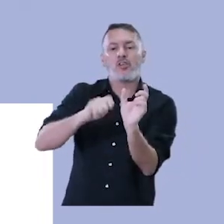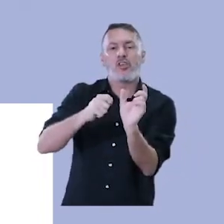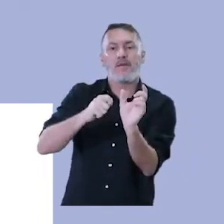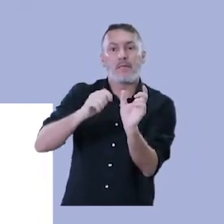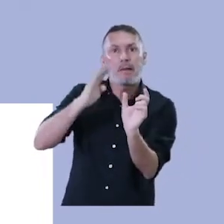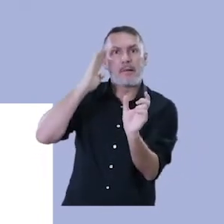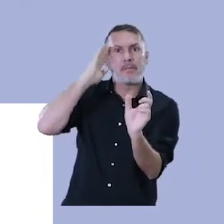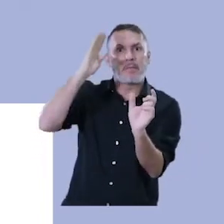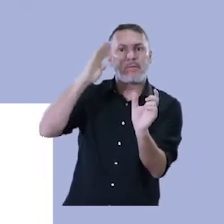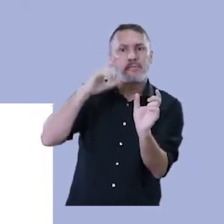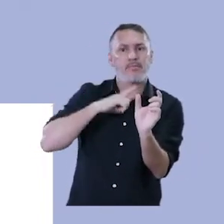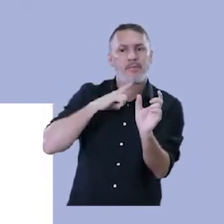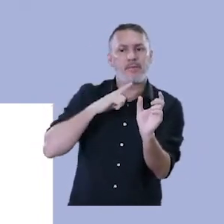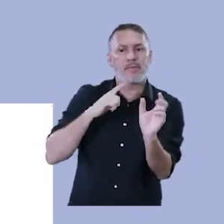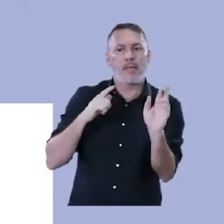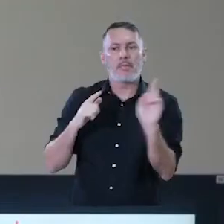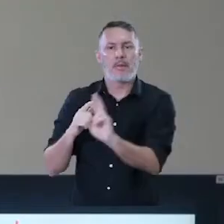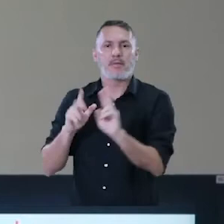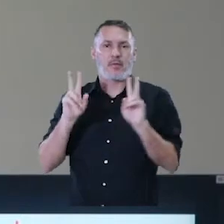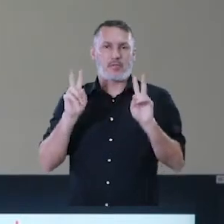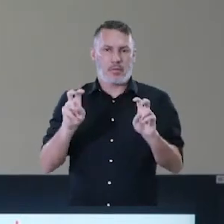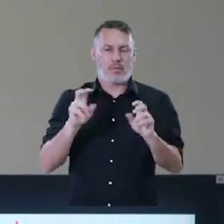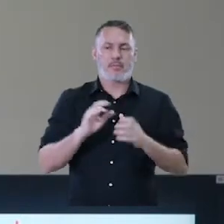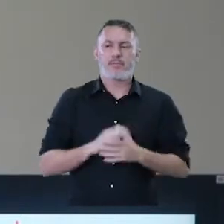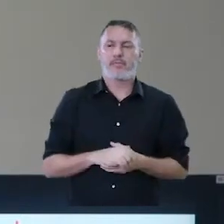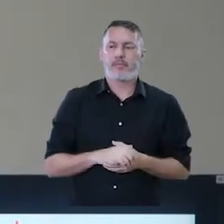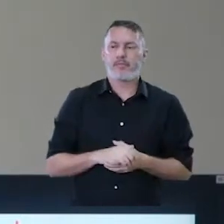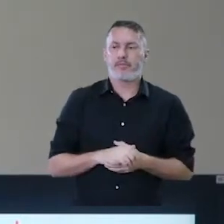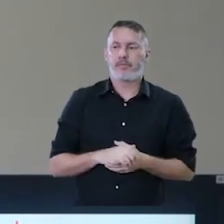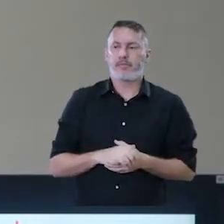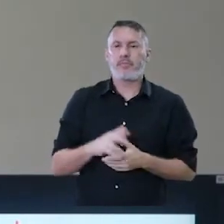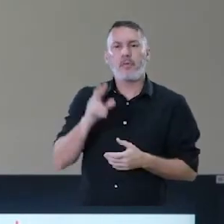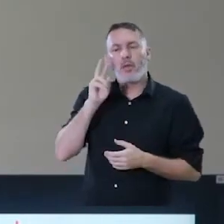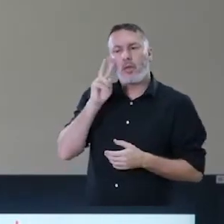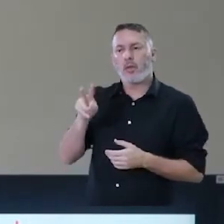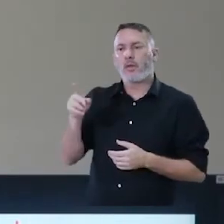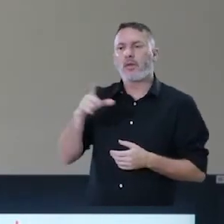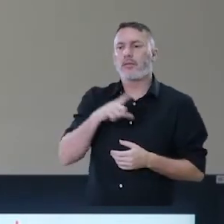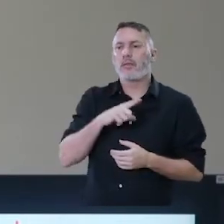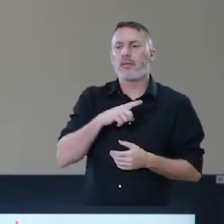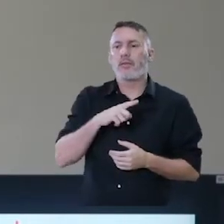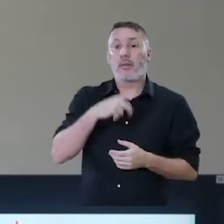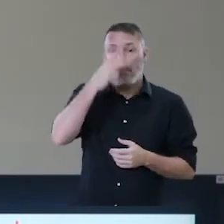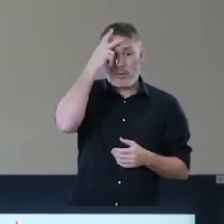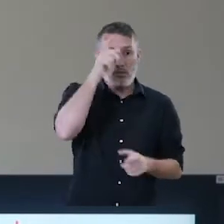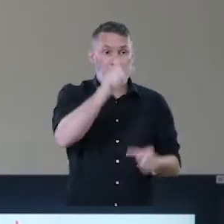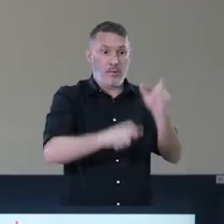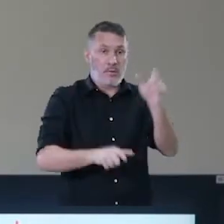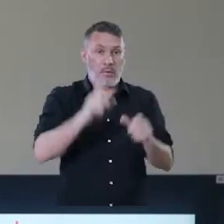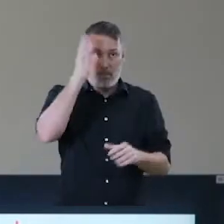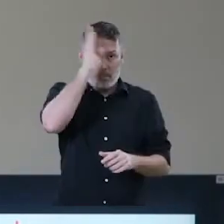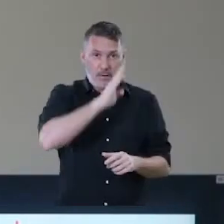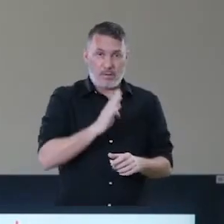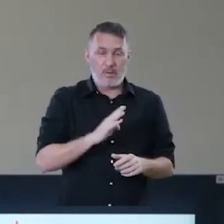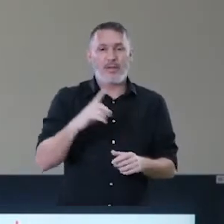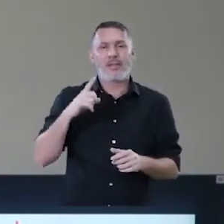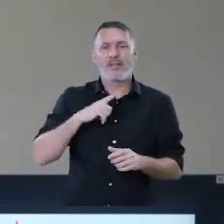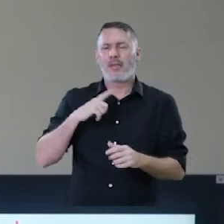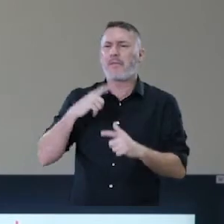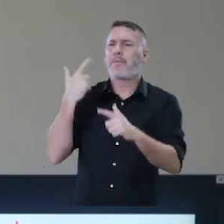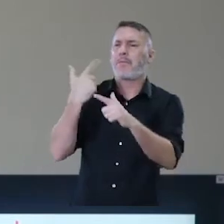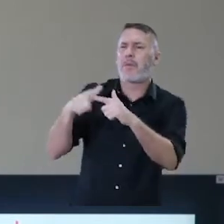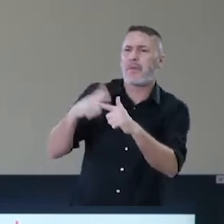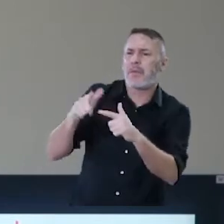que representam aquele tema. Olha esse tema. Como o brasileiro deve lidar com um país